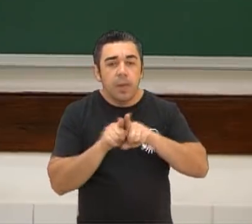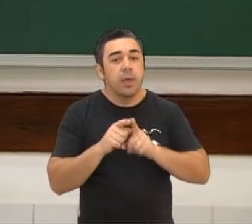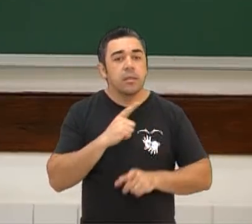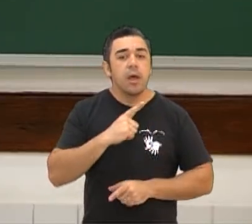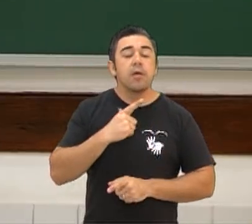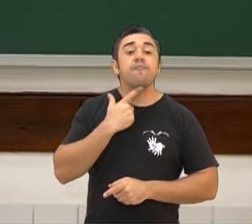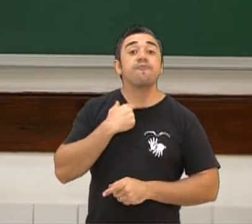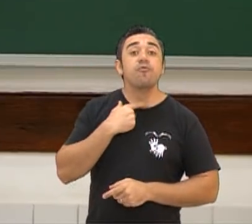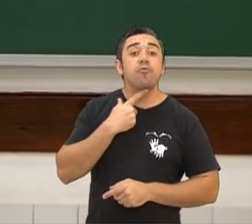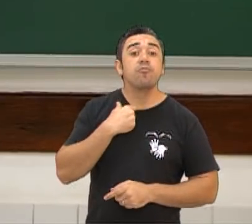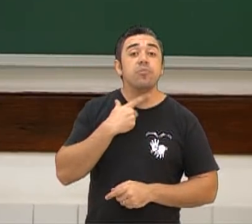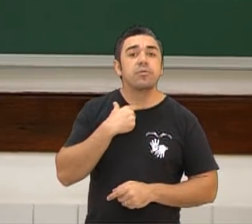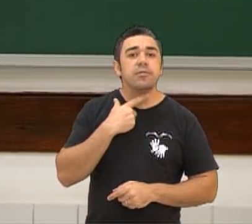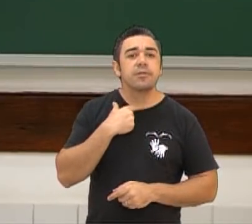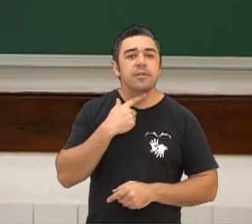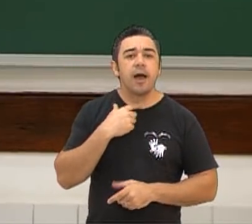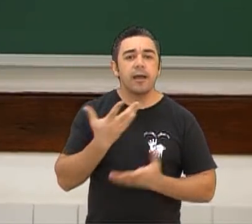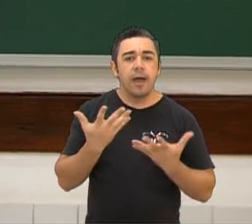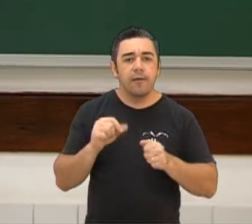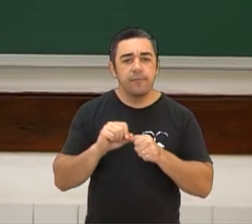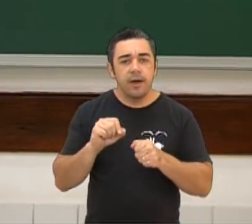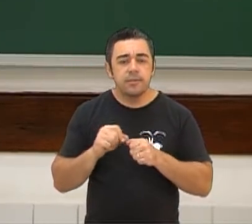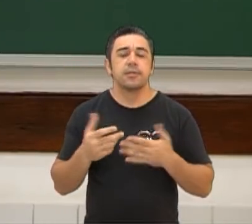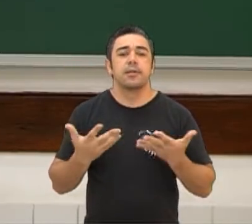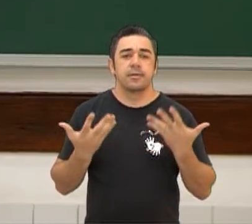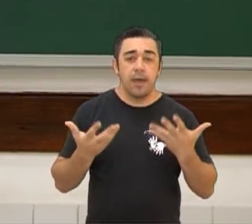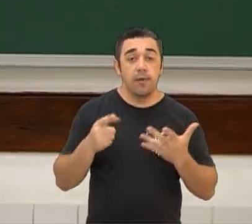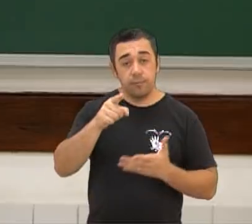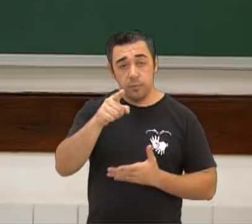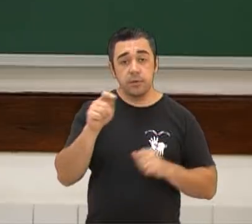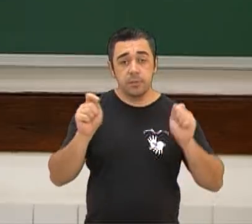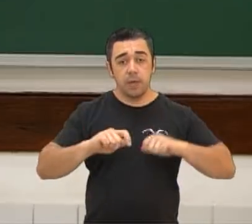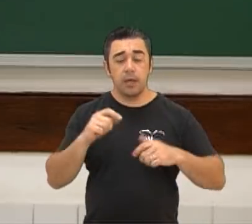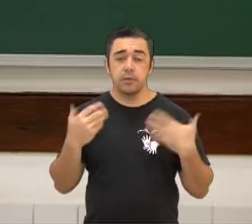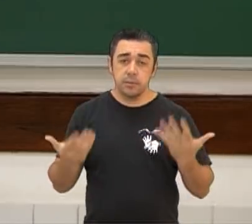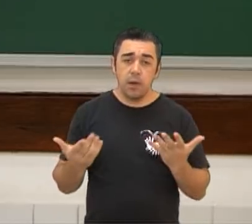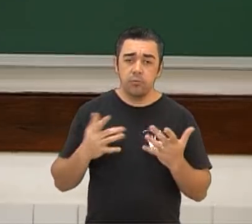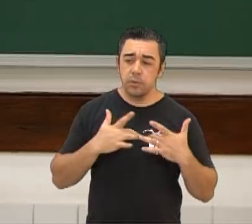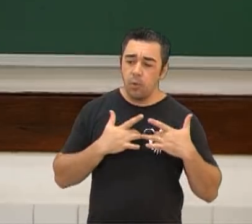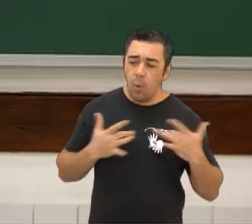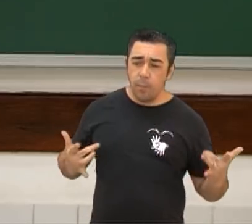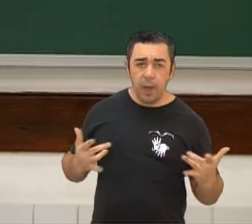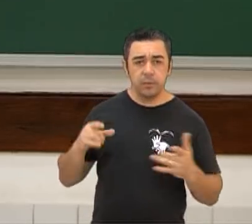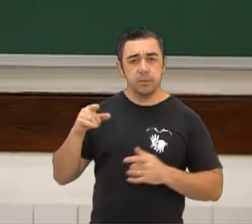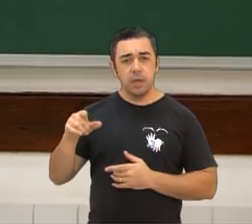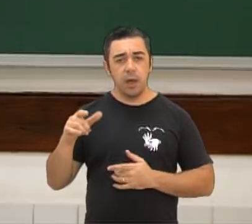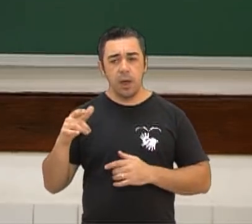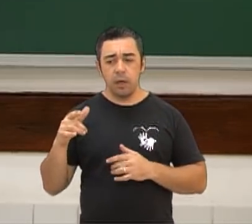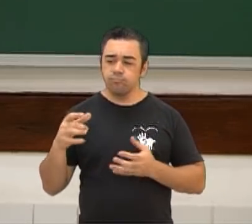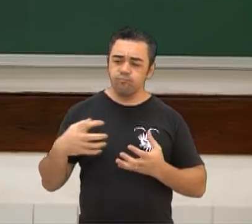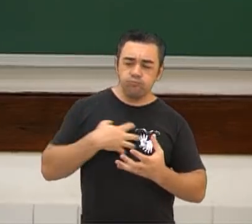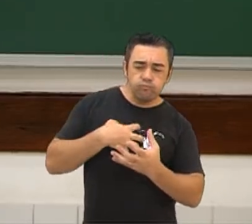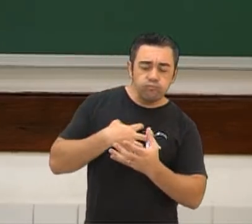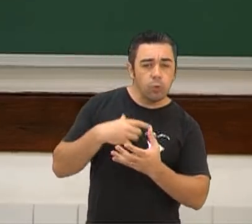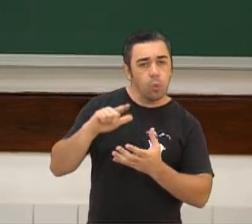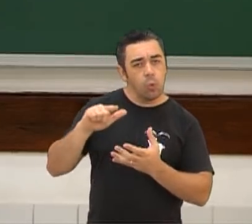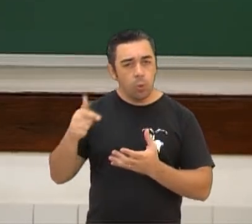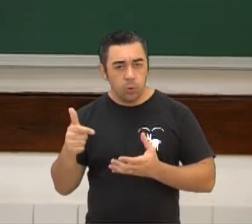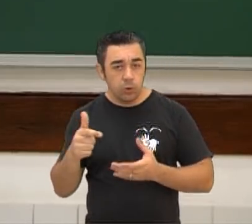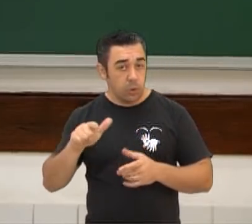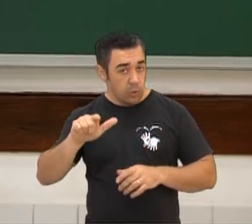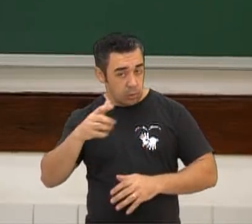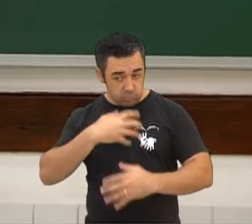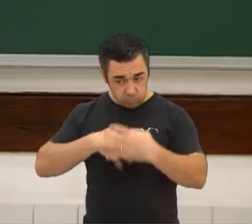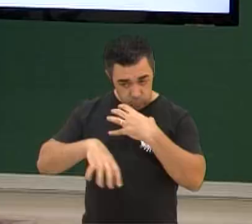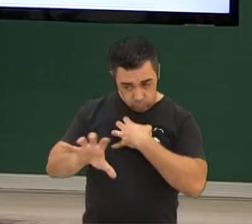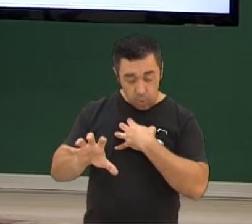também são movidos por essa vontade, tá? Você pode se compadecer, portanto, com a dor dos outros, perfeito? E temos ainda outro